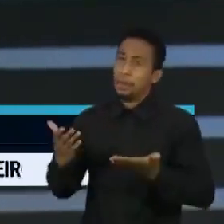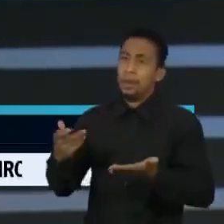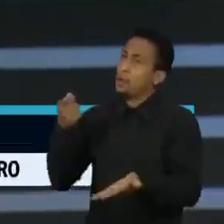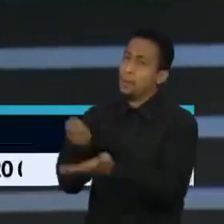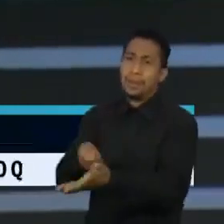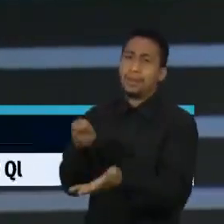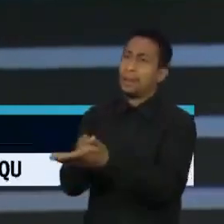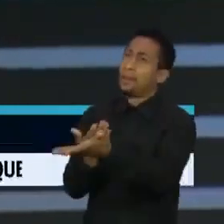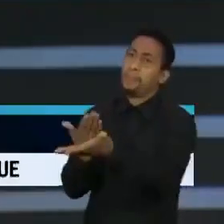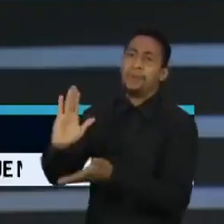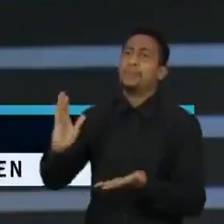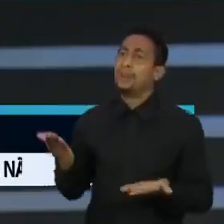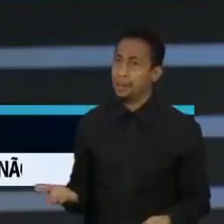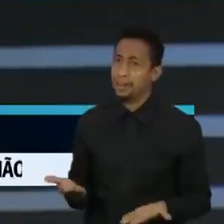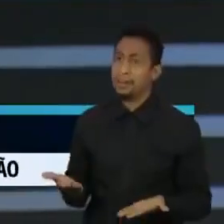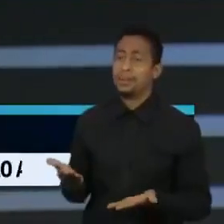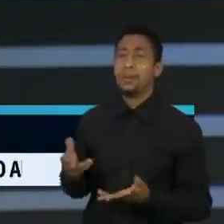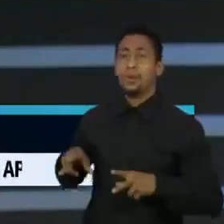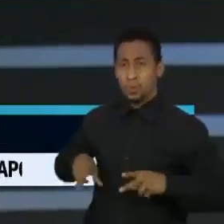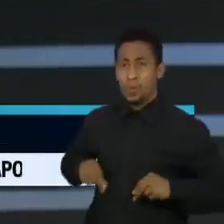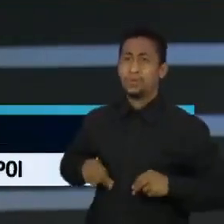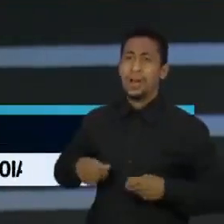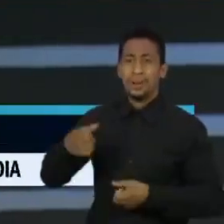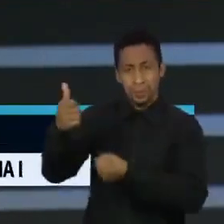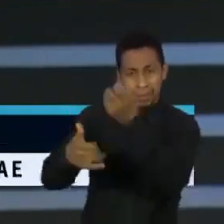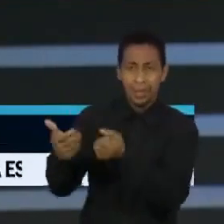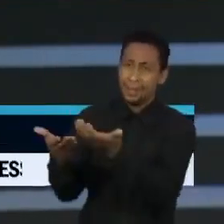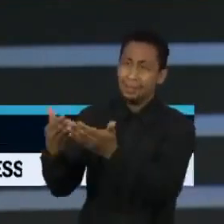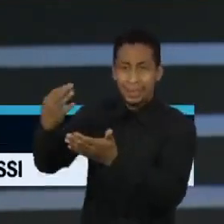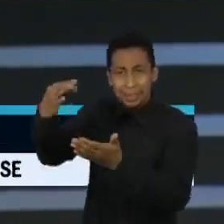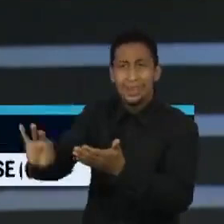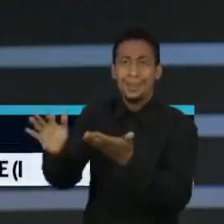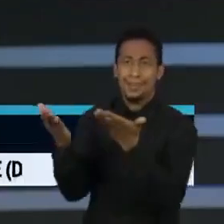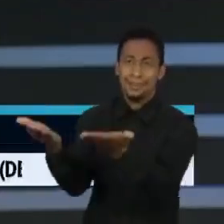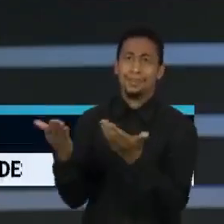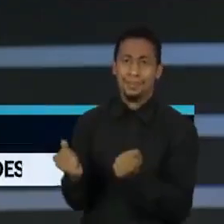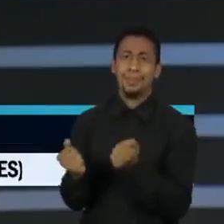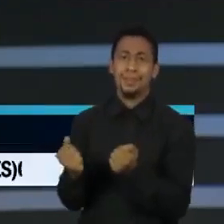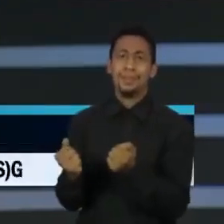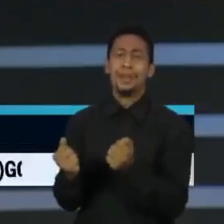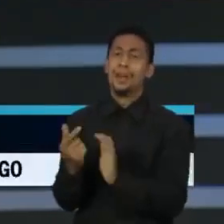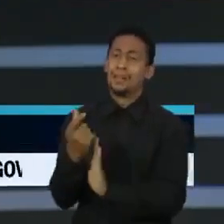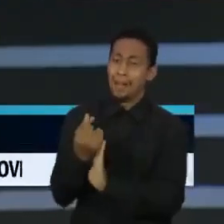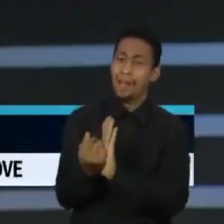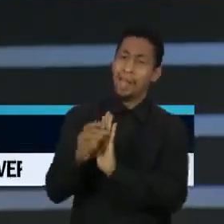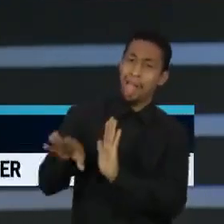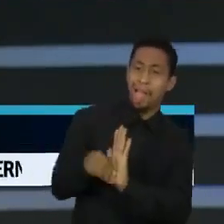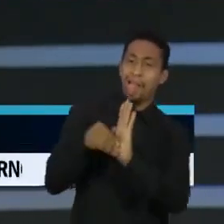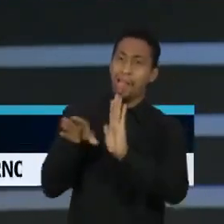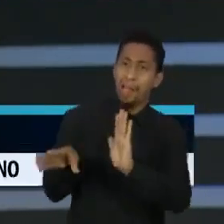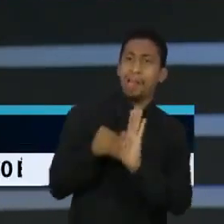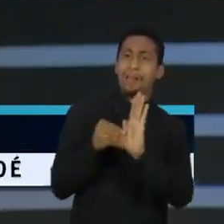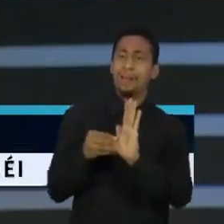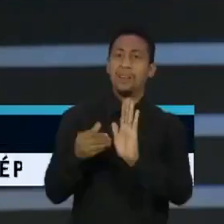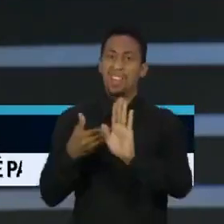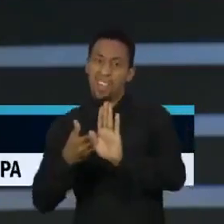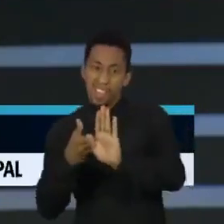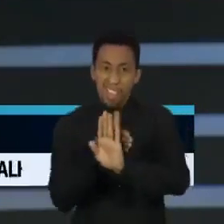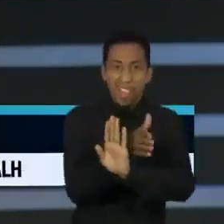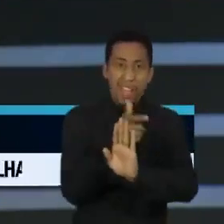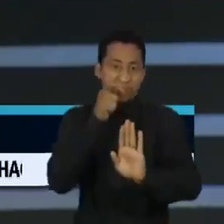Gonzalo Vecina colocou muito bem, doutor Gonzalo. Falou, é uma coisa assim, você tem emenda secreta, você tem emenda do relator, você tem emendas